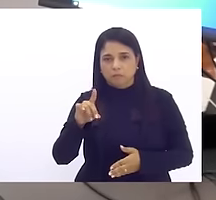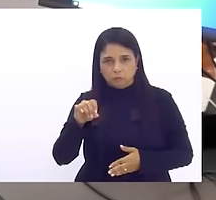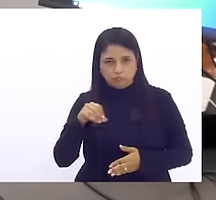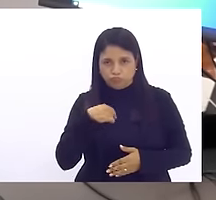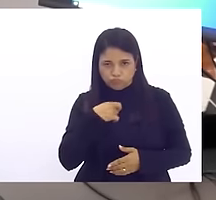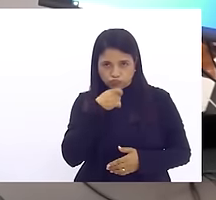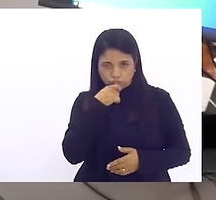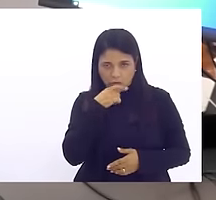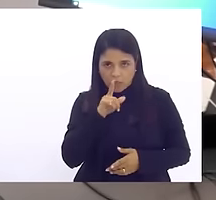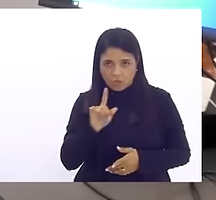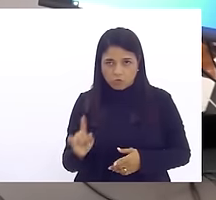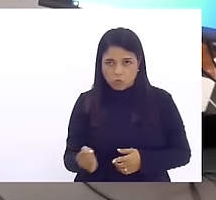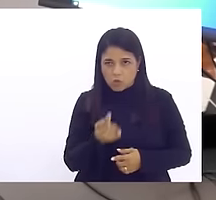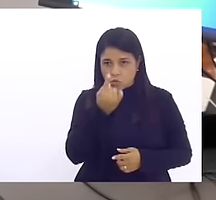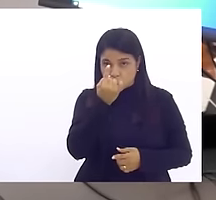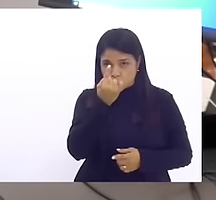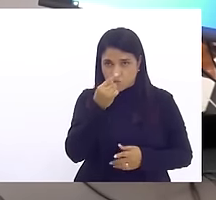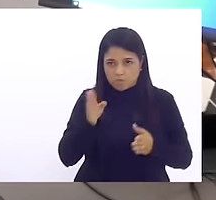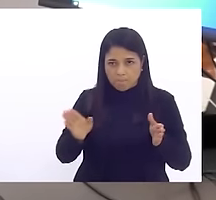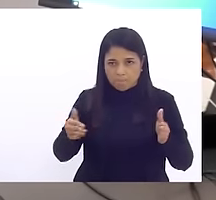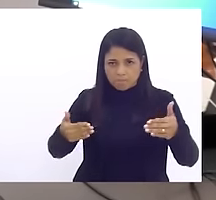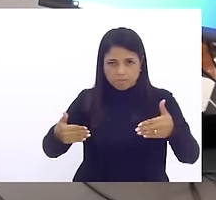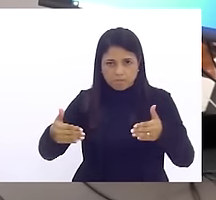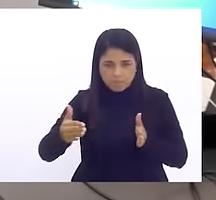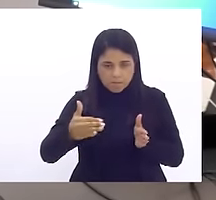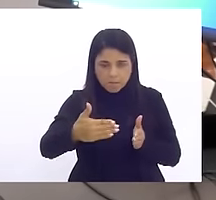só tem um carro blindado é isso